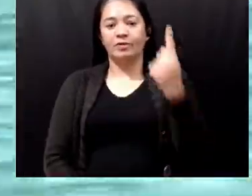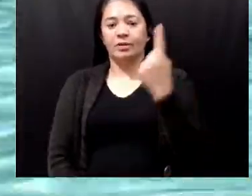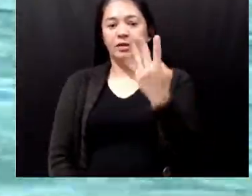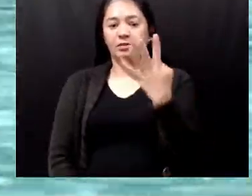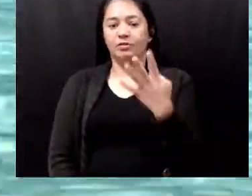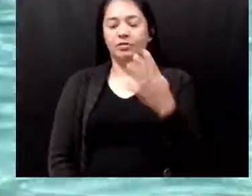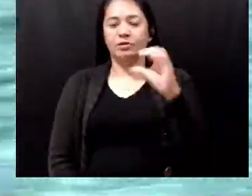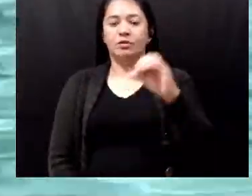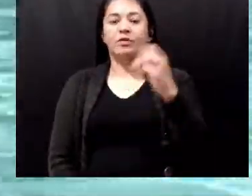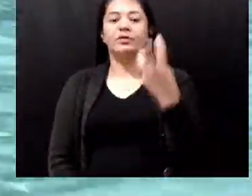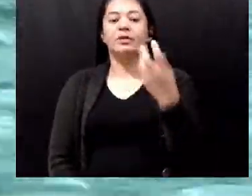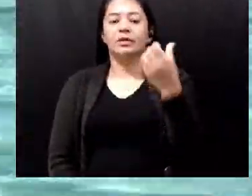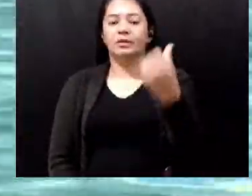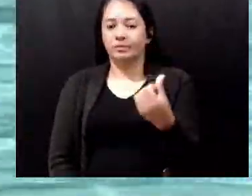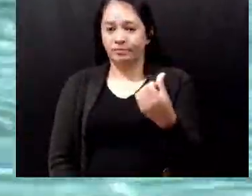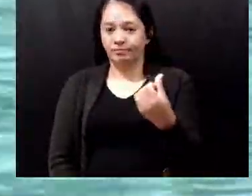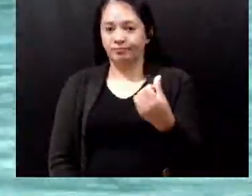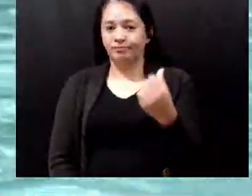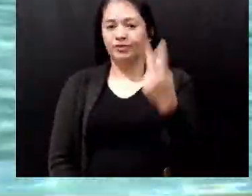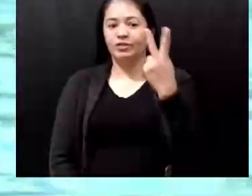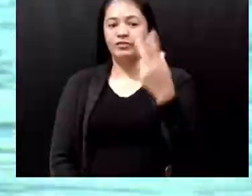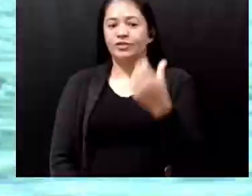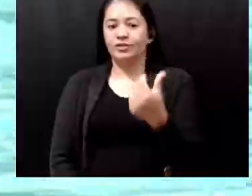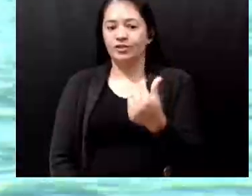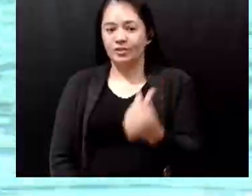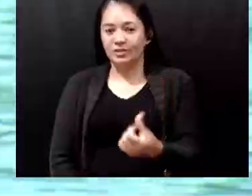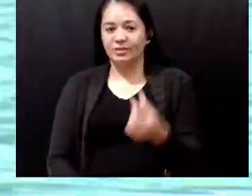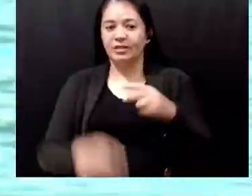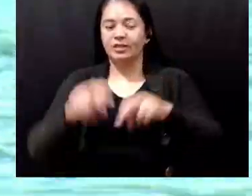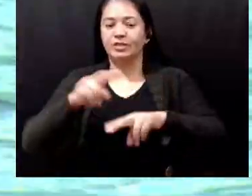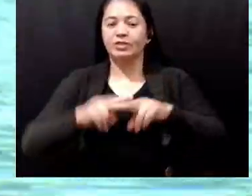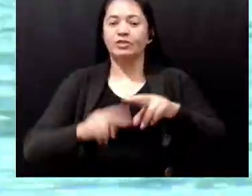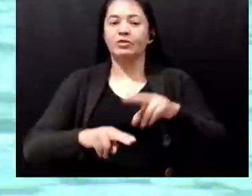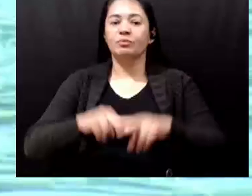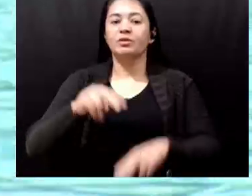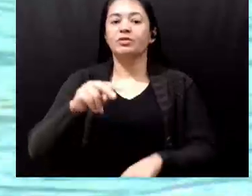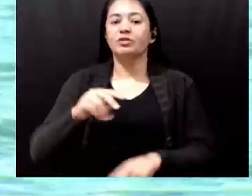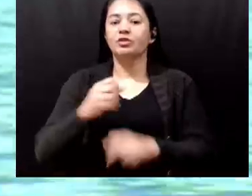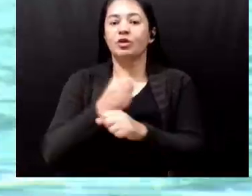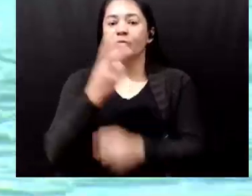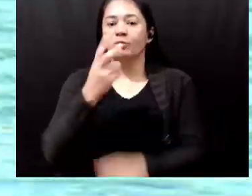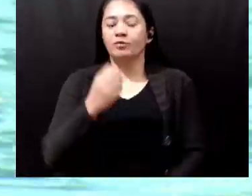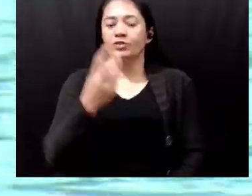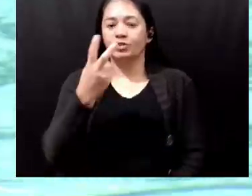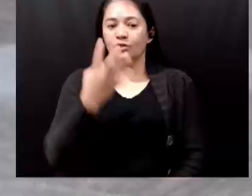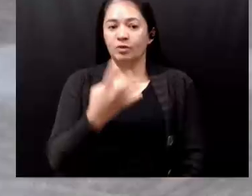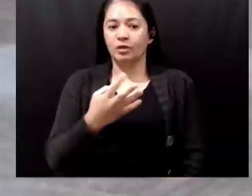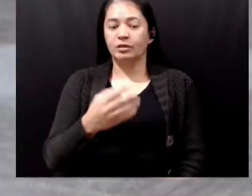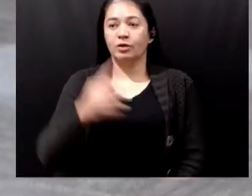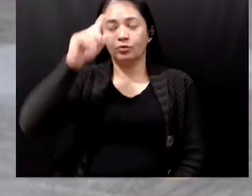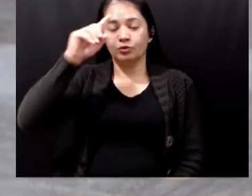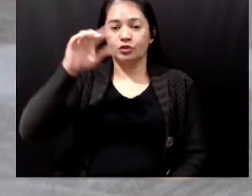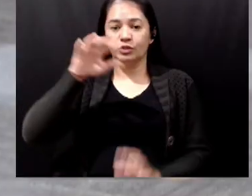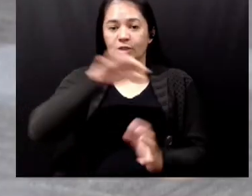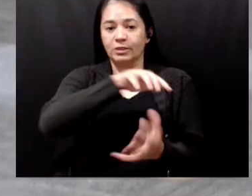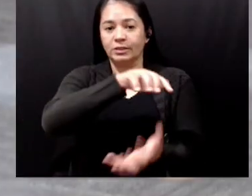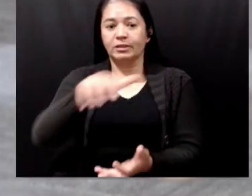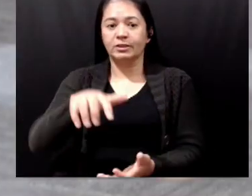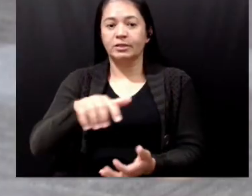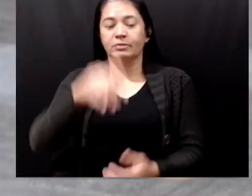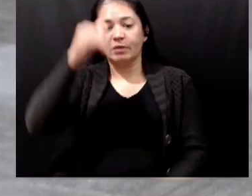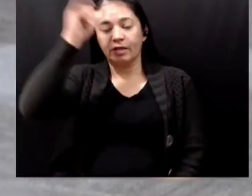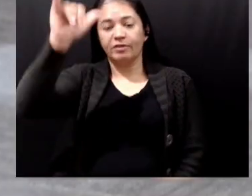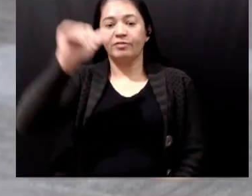14.936, de 26 de julho de 2024, como Dia Nacional de Prevenção ao Afogamento Infantil. A segunda causa